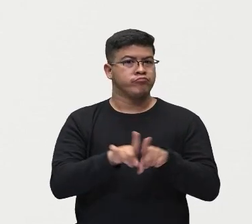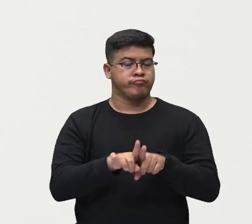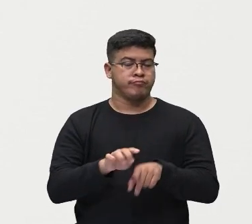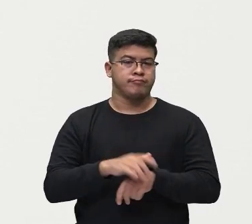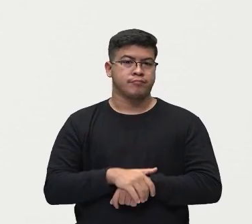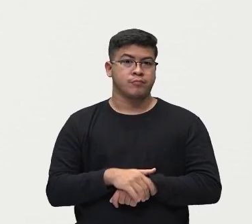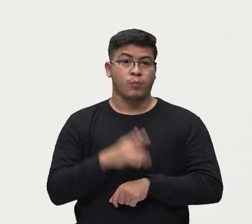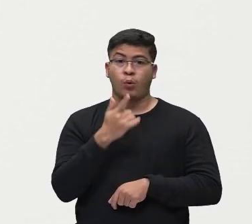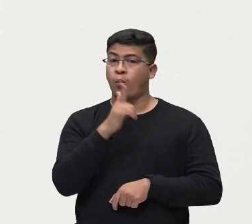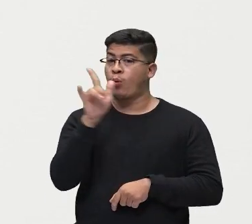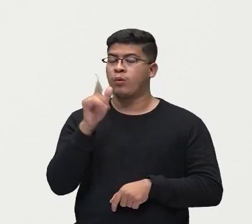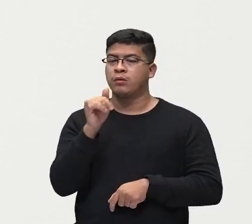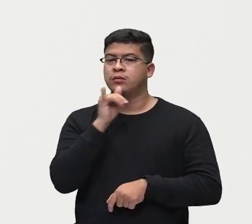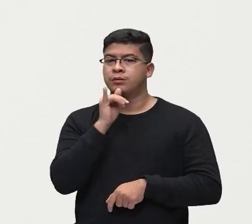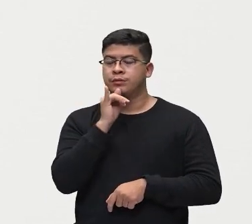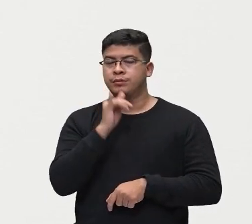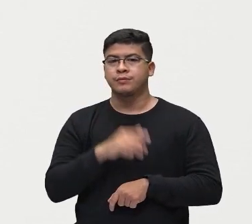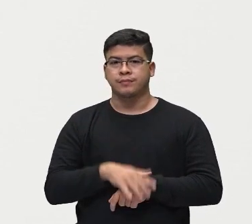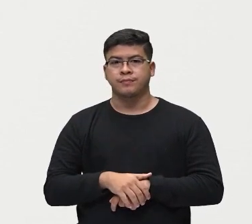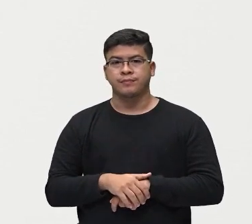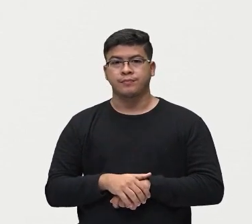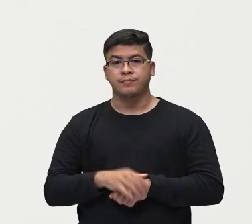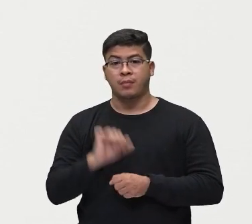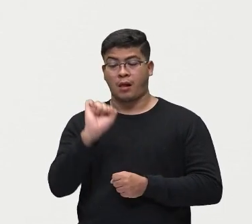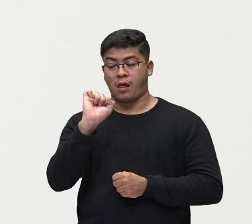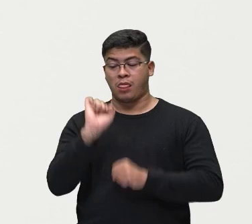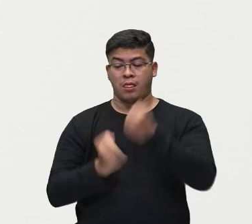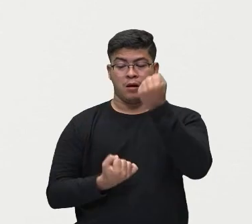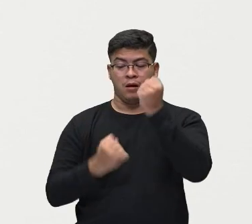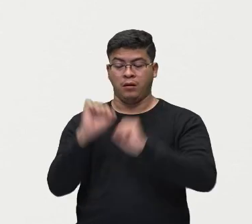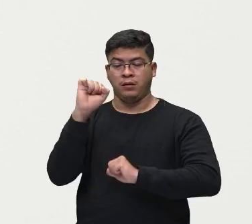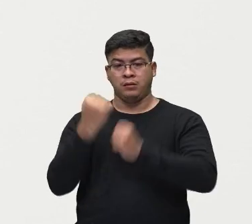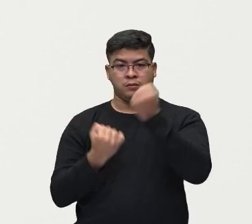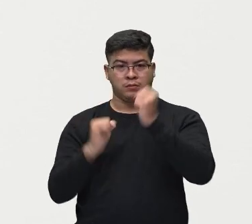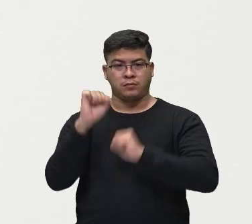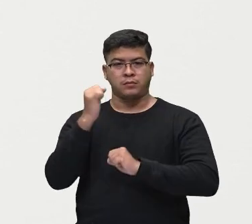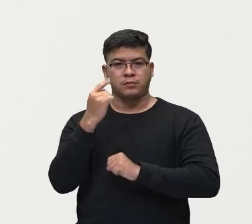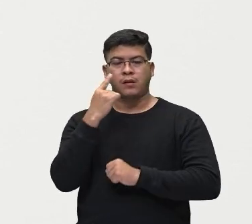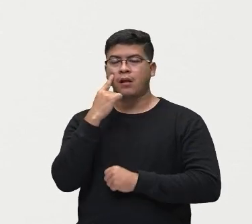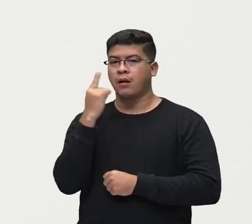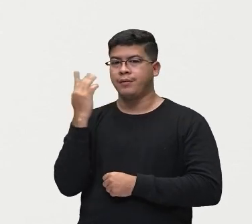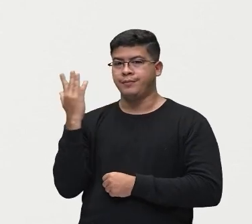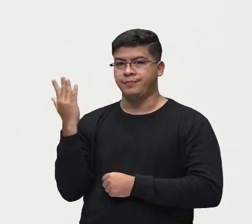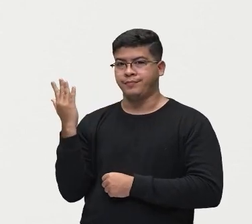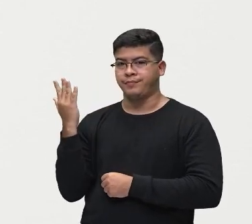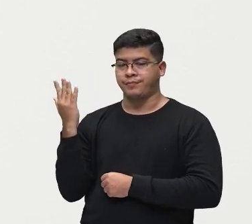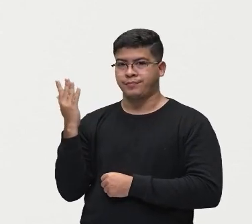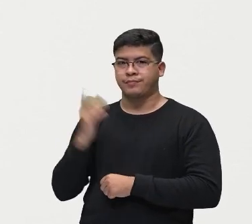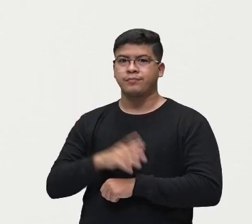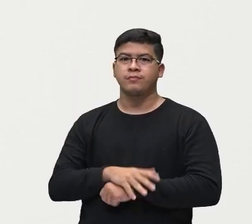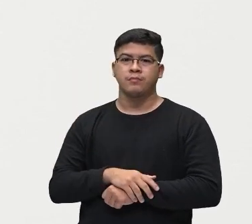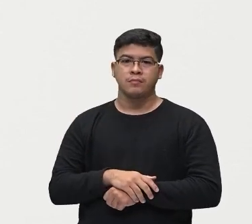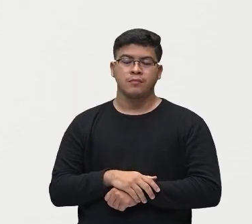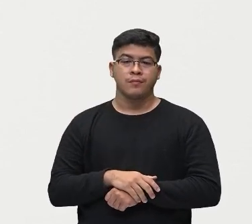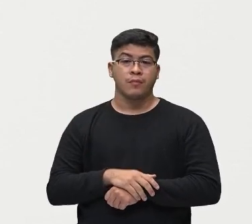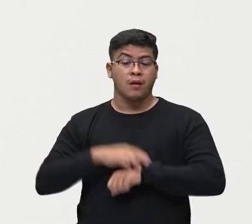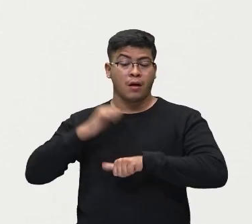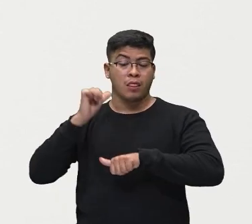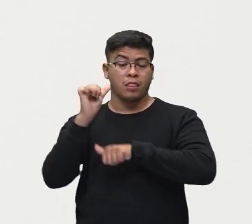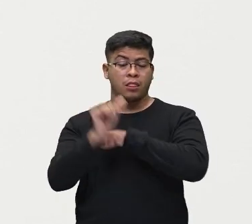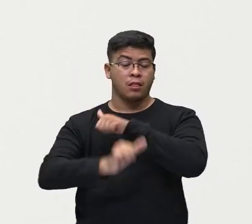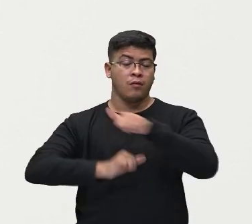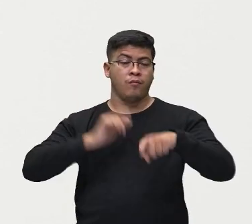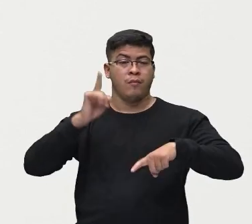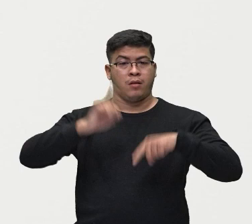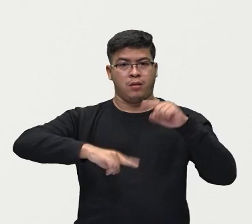Outro exemplo são nas indústrias. Os processos industriais transformam